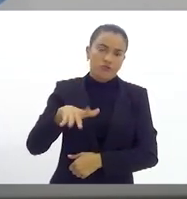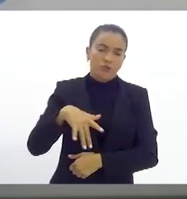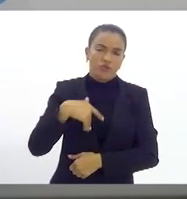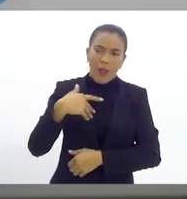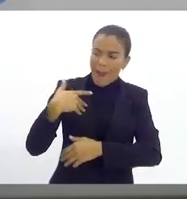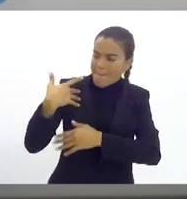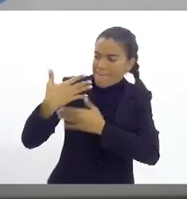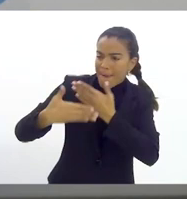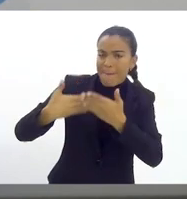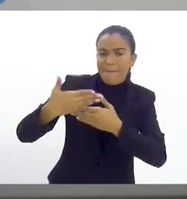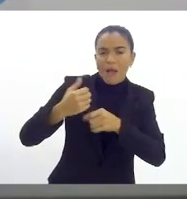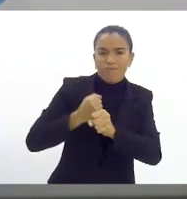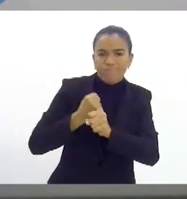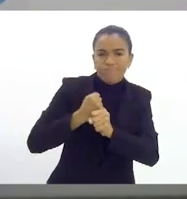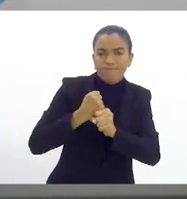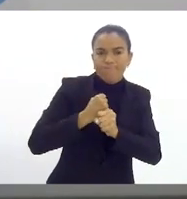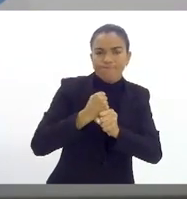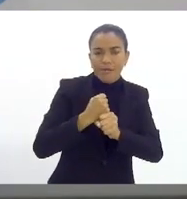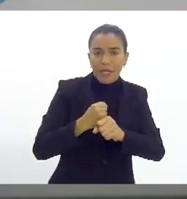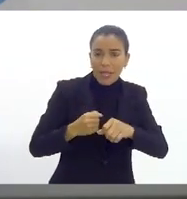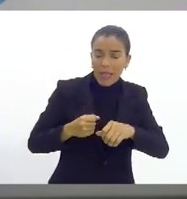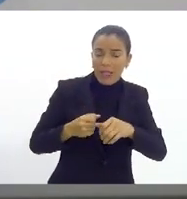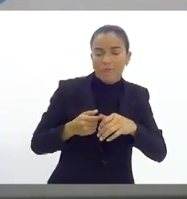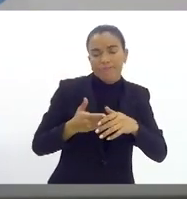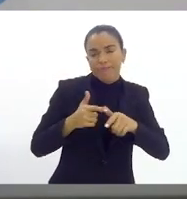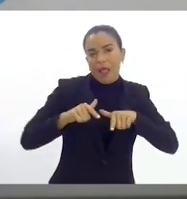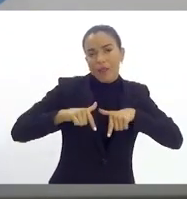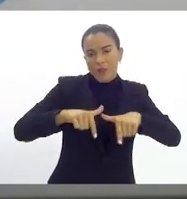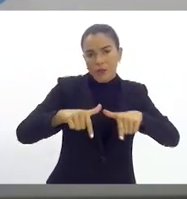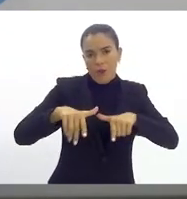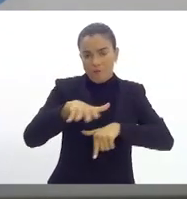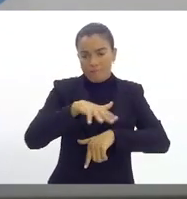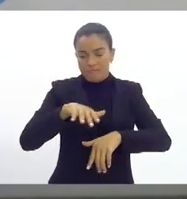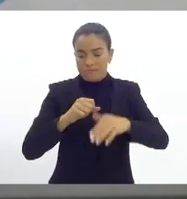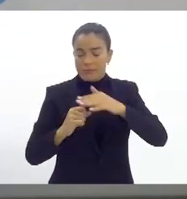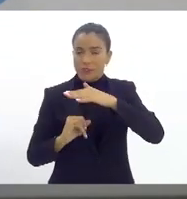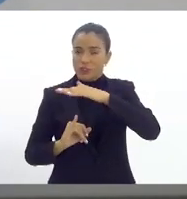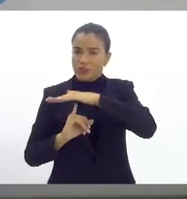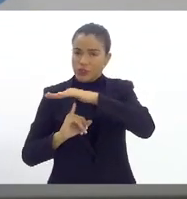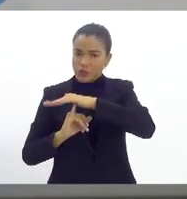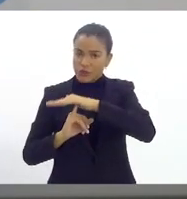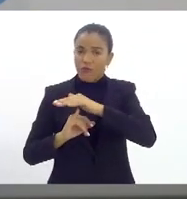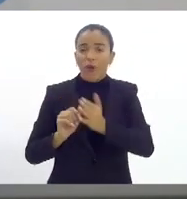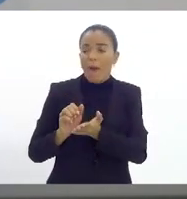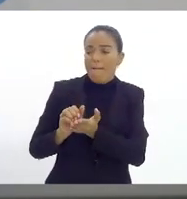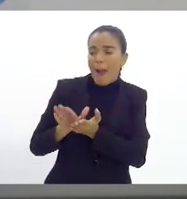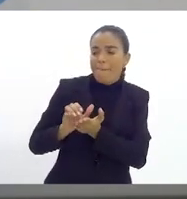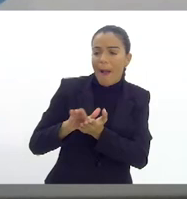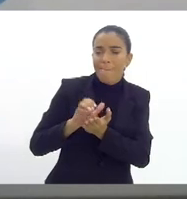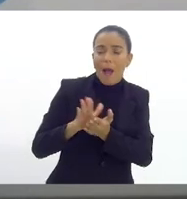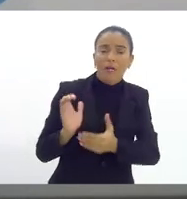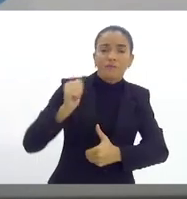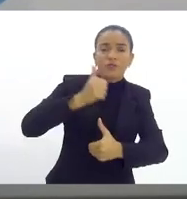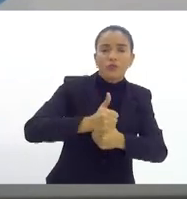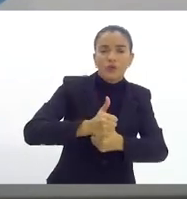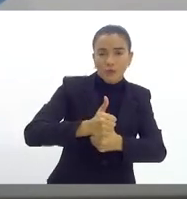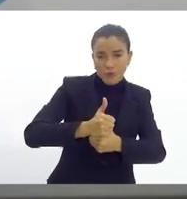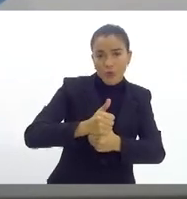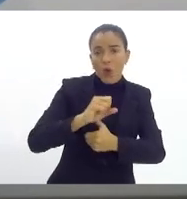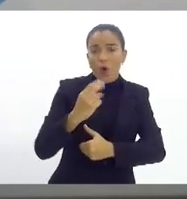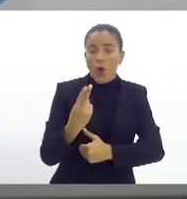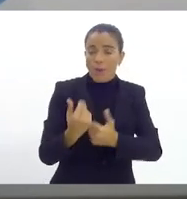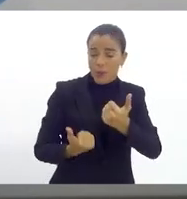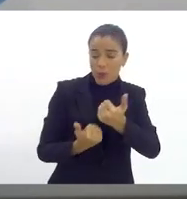que atuava nessas instituições foram sendo demitidos e foram sendo substituídos ou